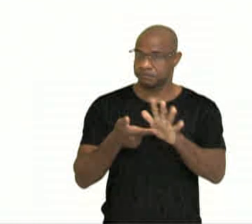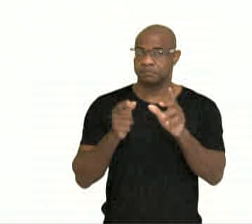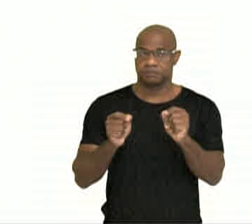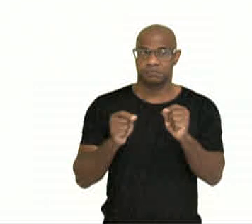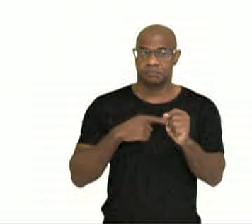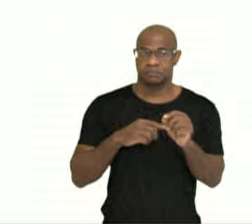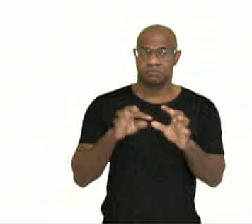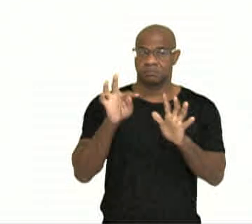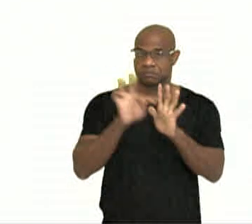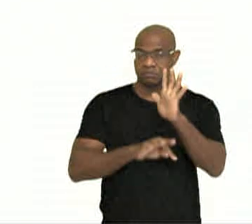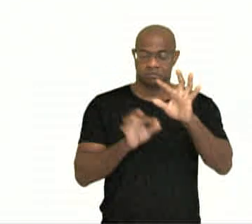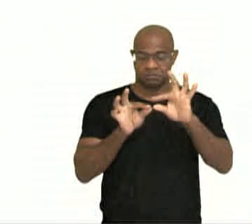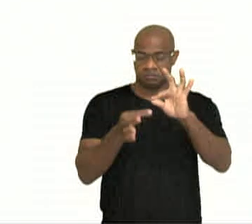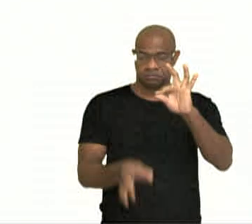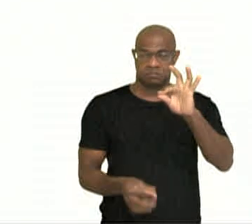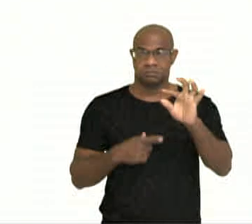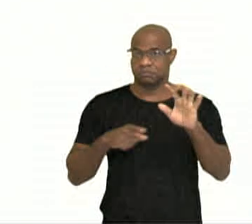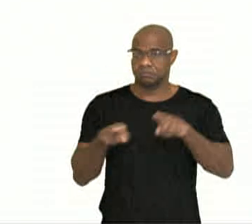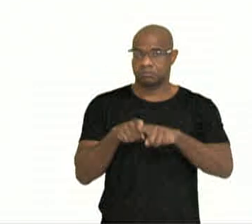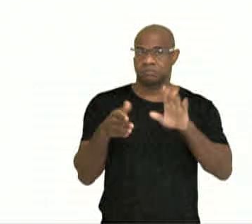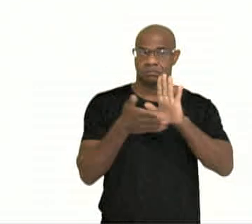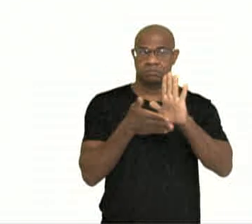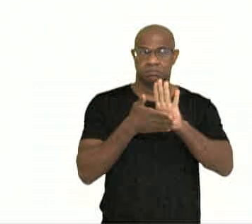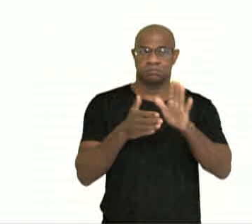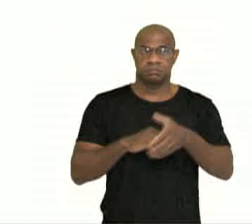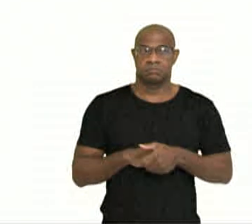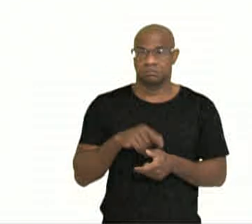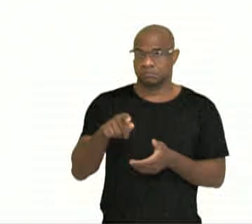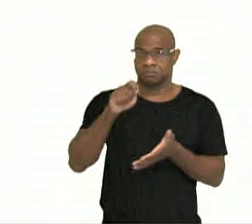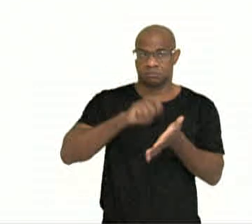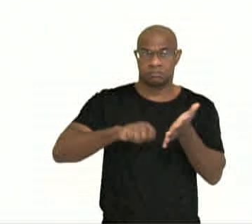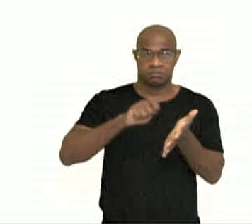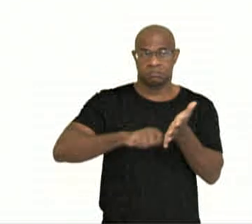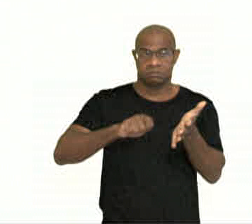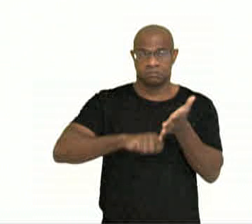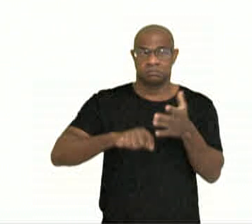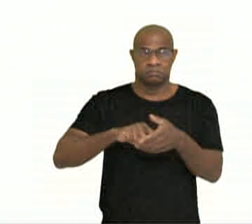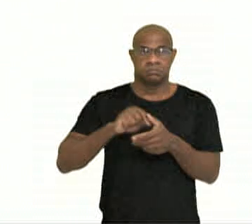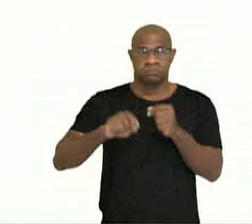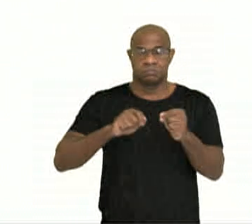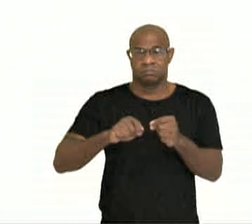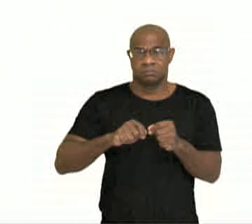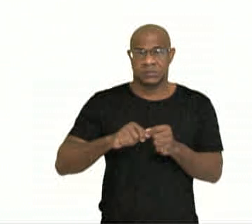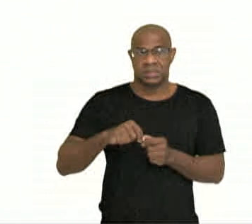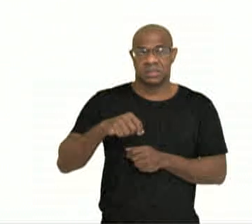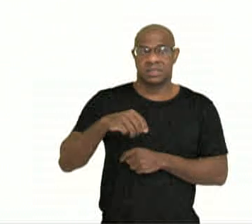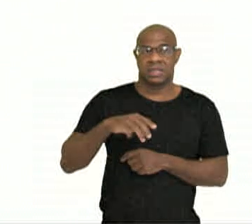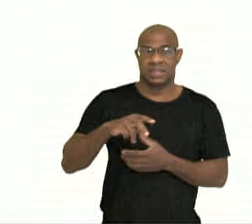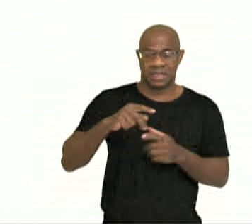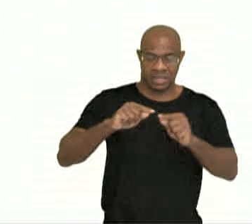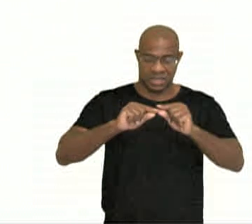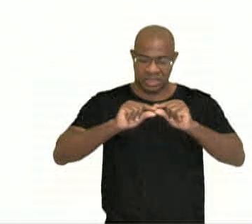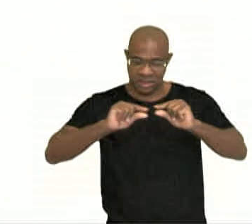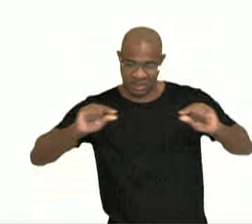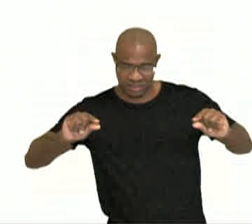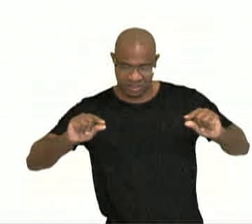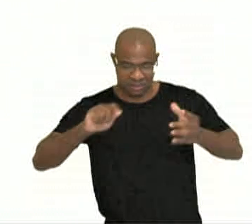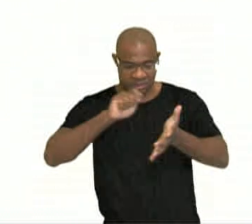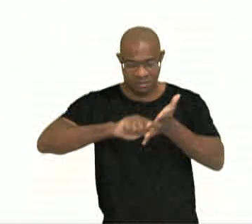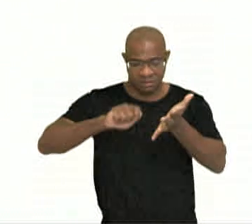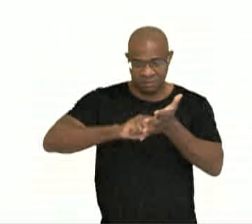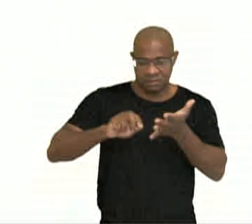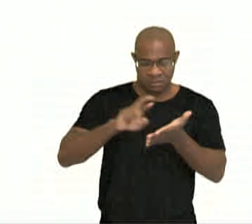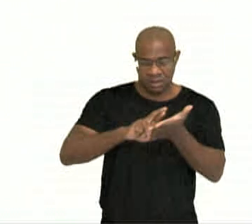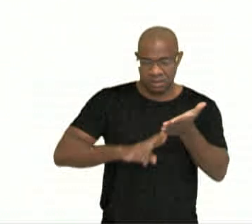longo texto e uma proposta. Vamos lá. Escrevo-te estas mal traçadas linhas da redação,